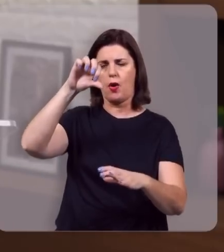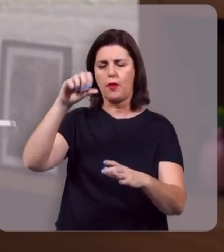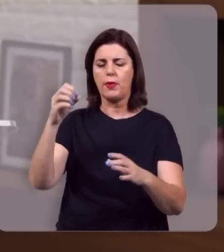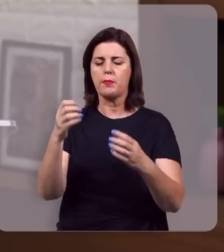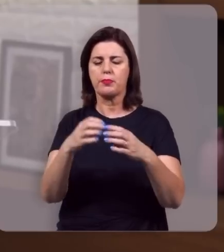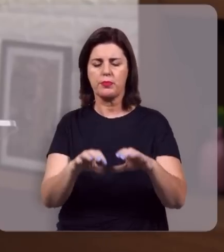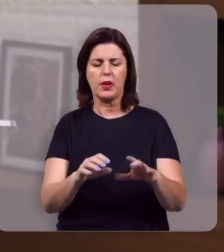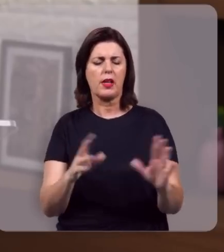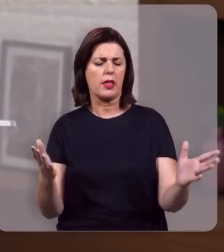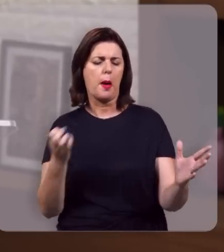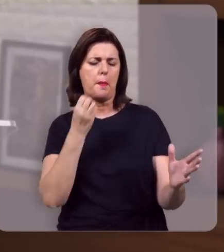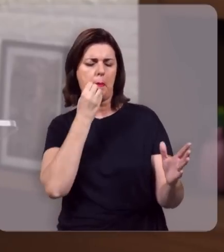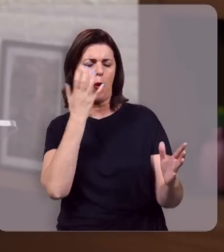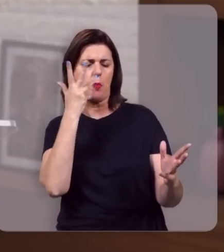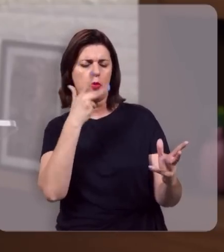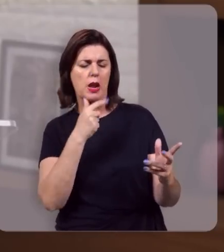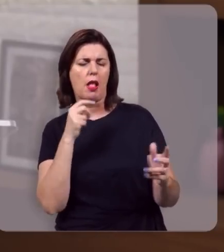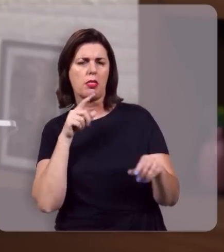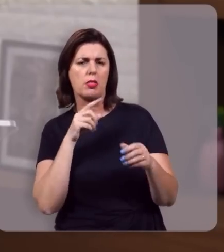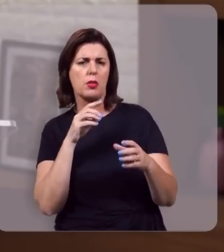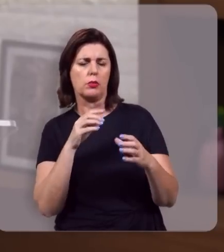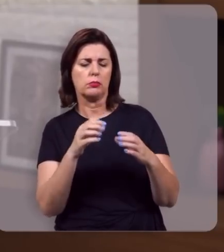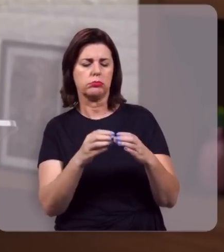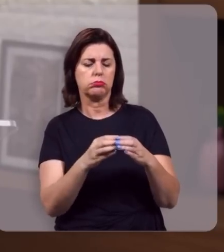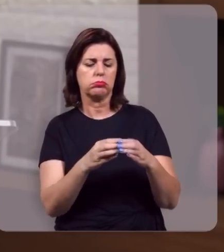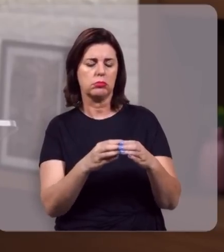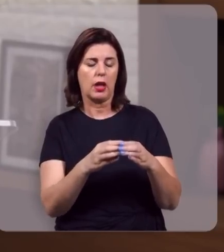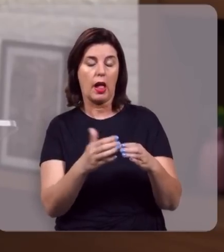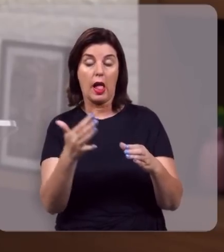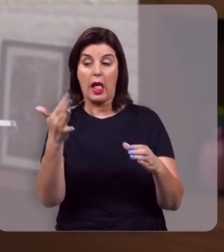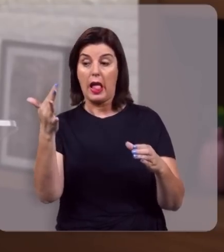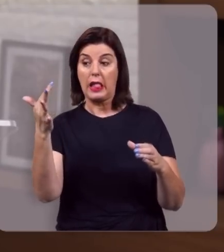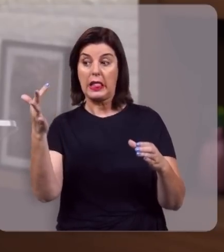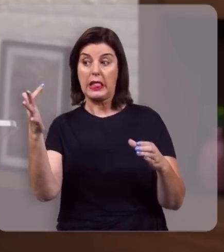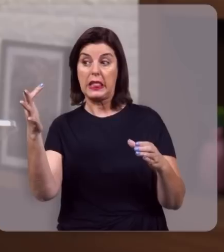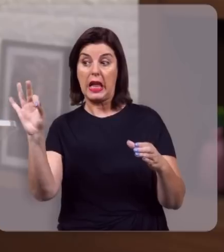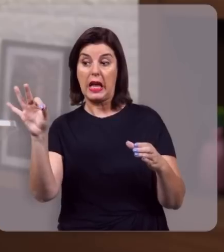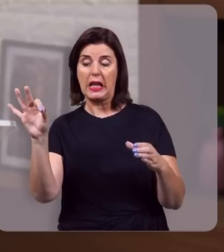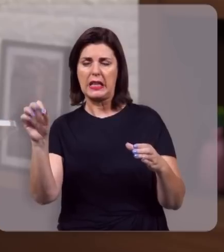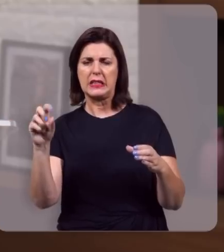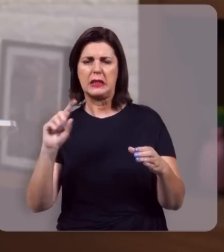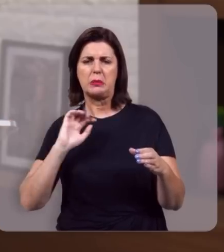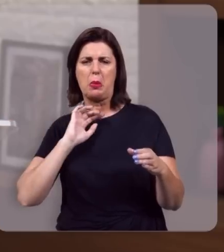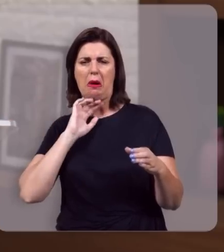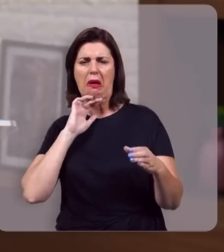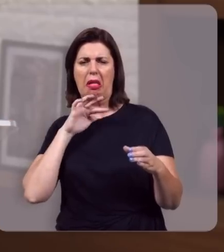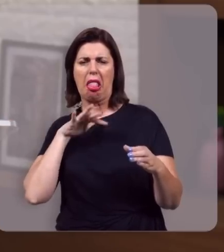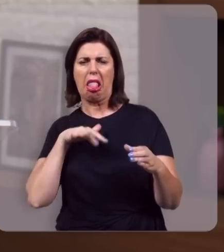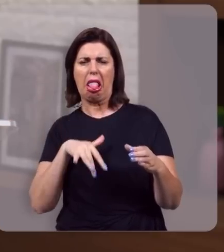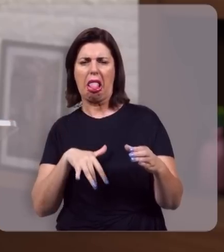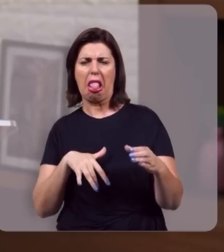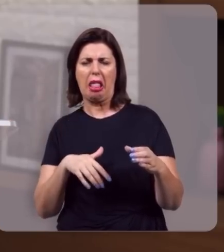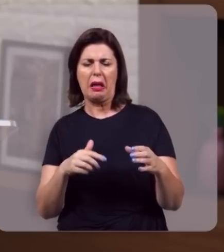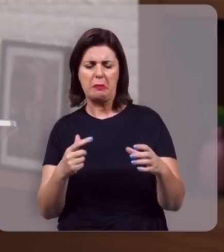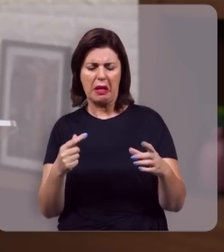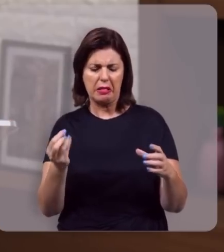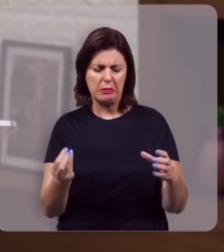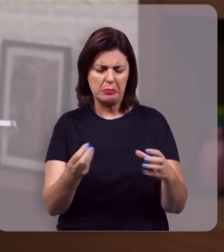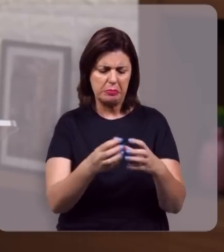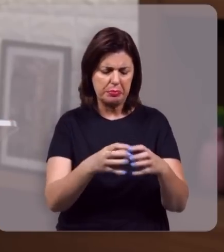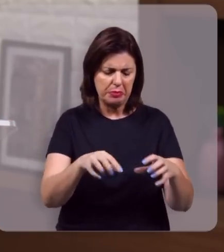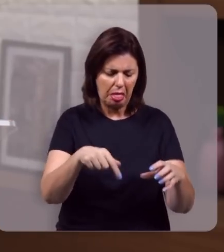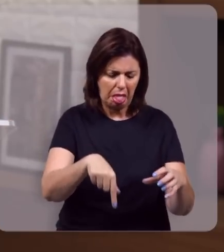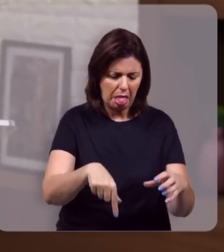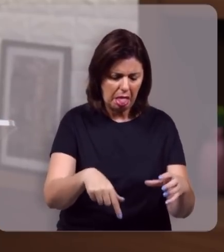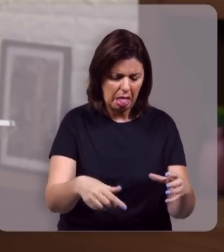primeiros, a gema está vermelhinha, bonita, aí quando você quebra o 10º ovo, ele estava podre, mas caiu lá no meio. Quanto